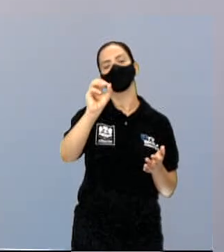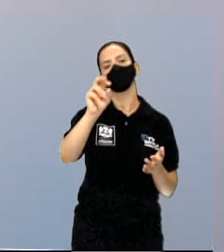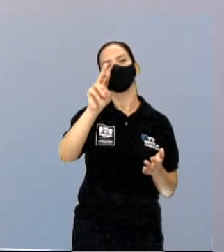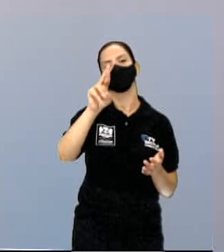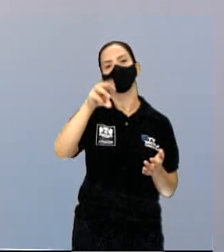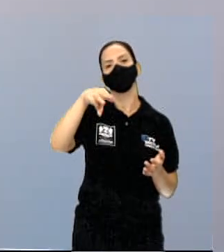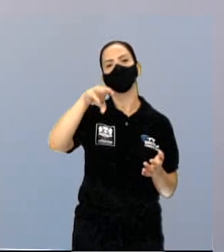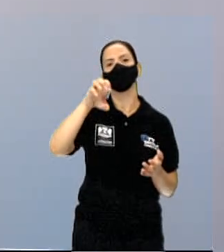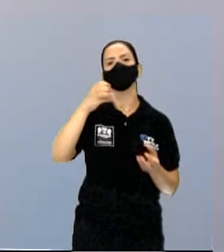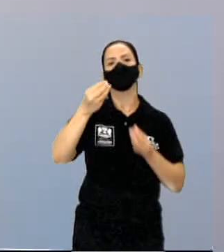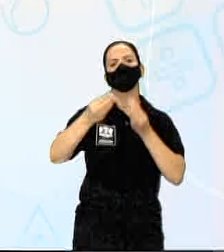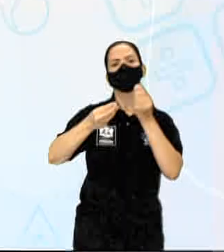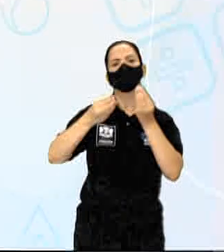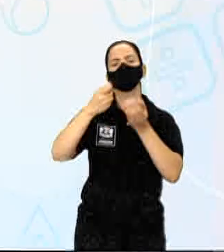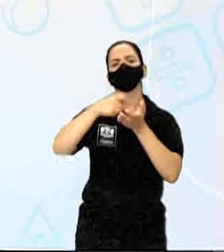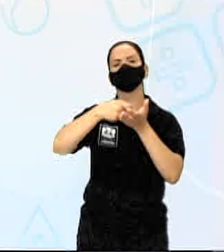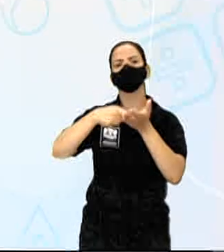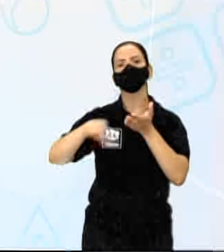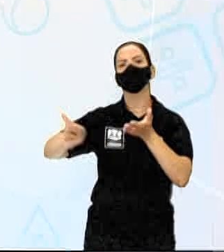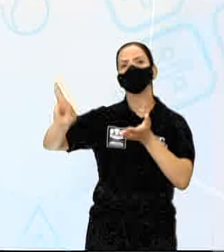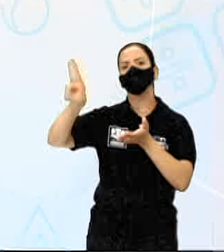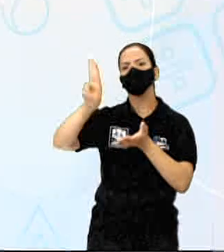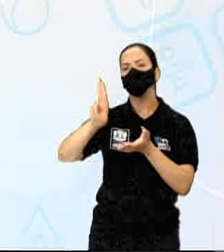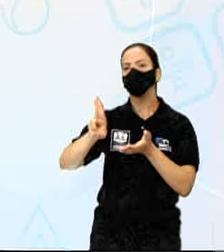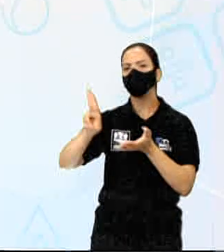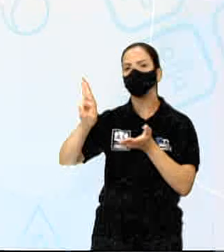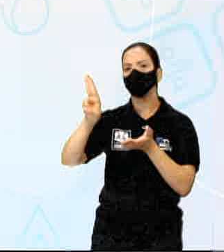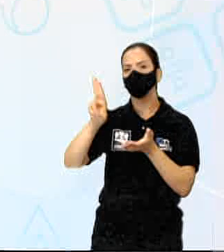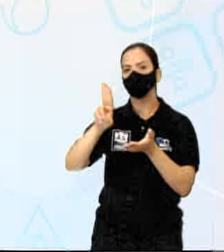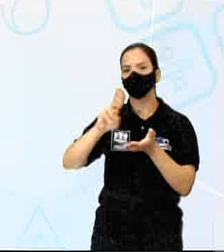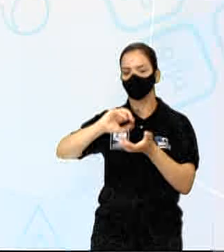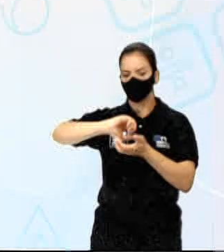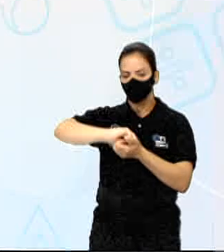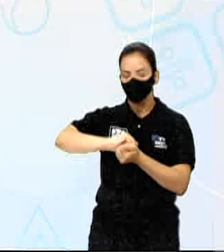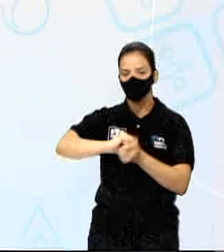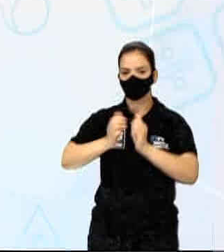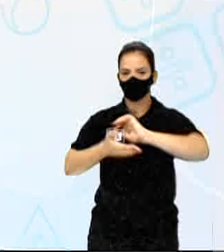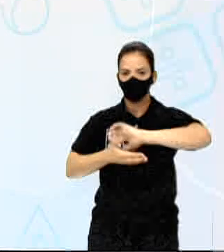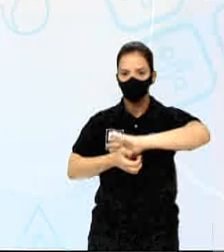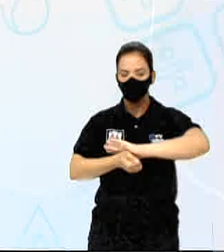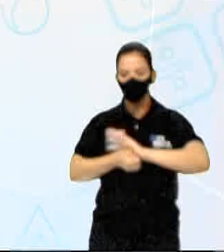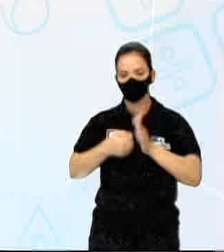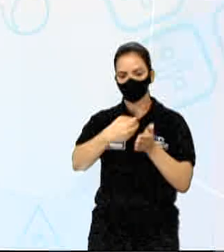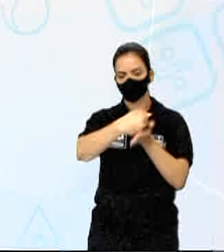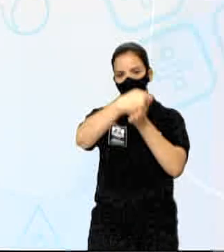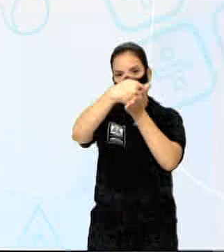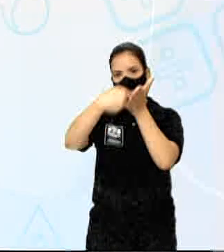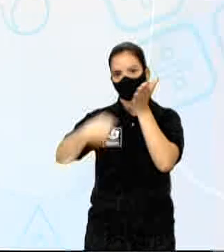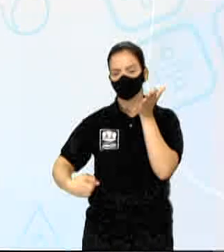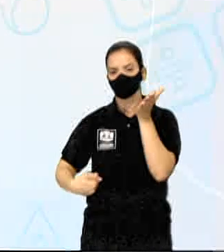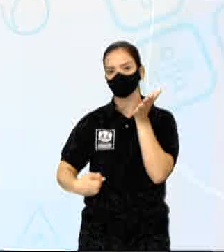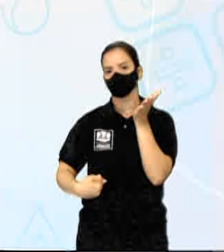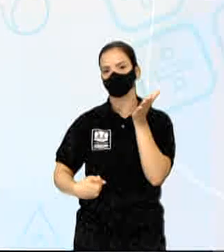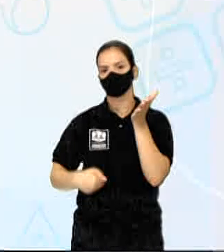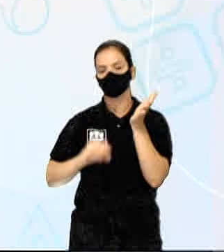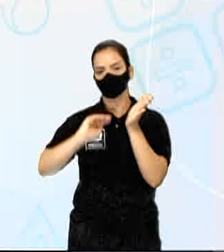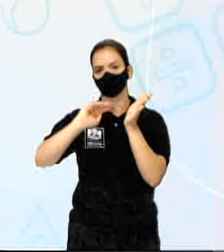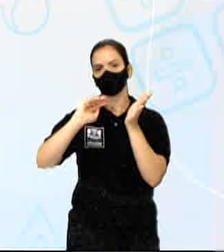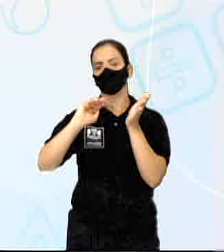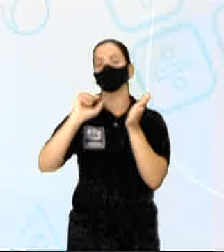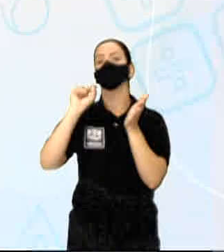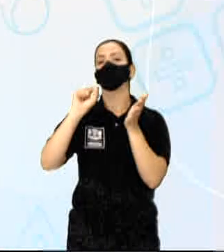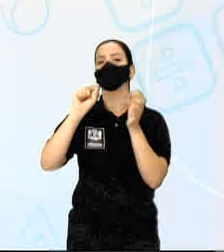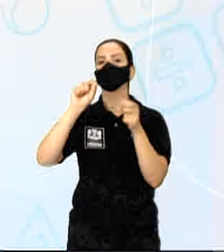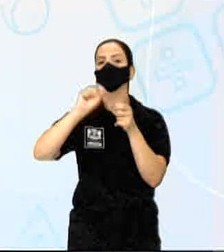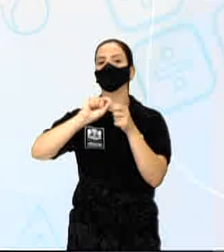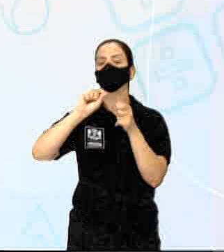aí na imagem, eles utilizavam aí uma grande placa de argila e nessa placa de argila eles iam fazendo ali com